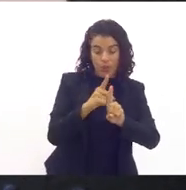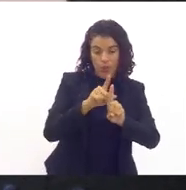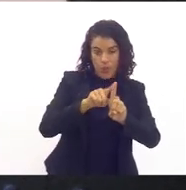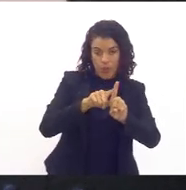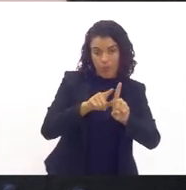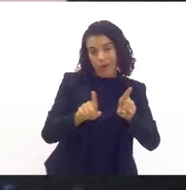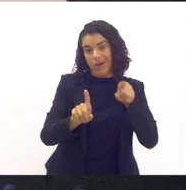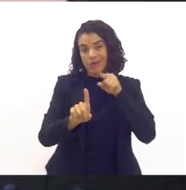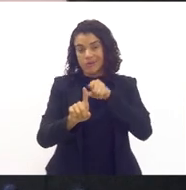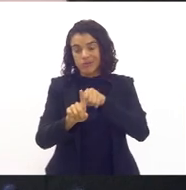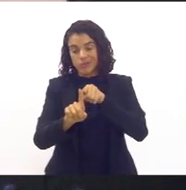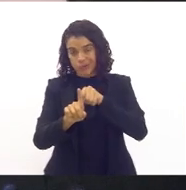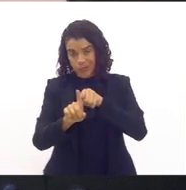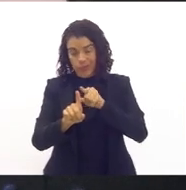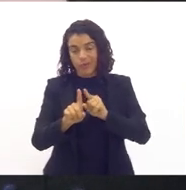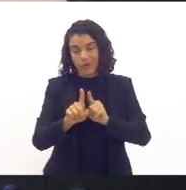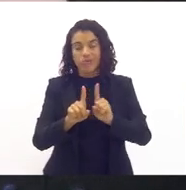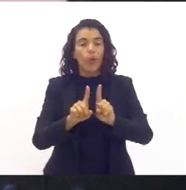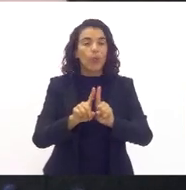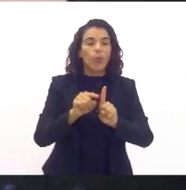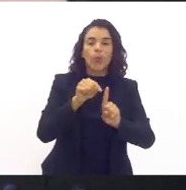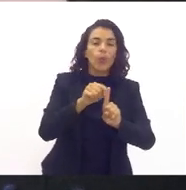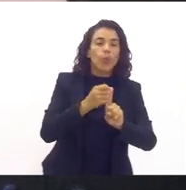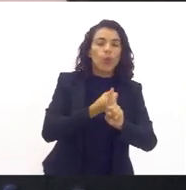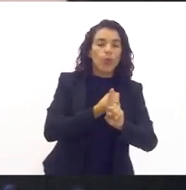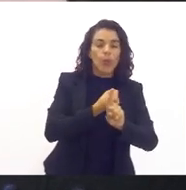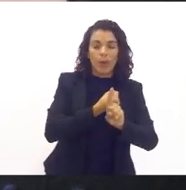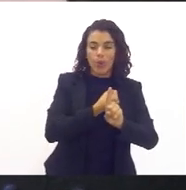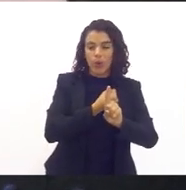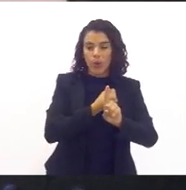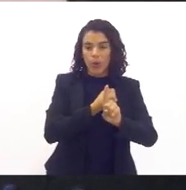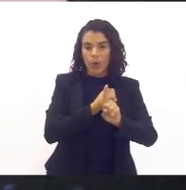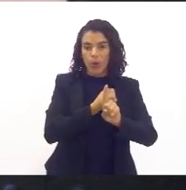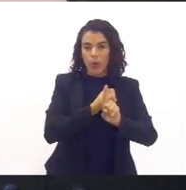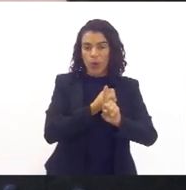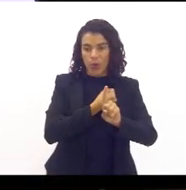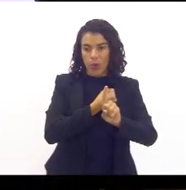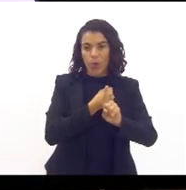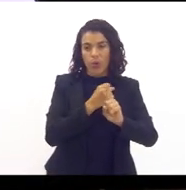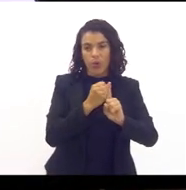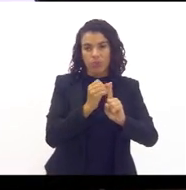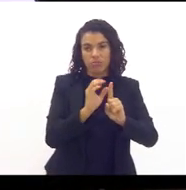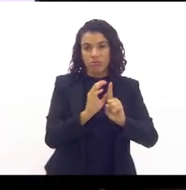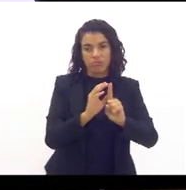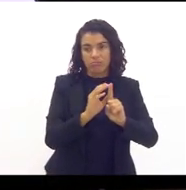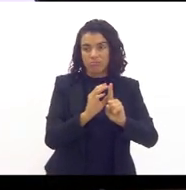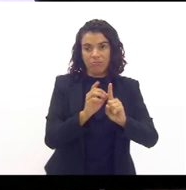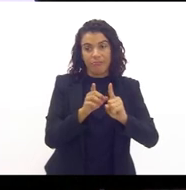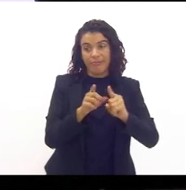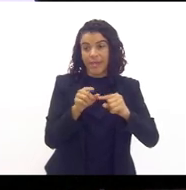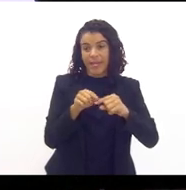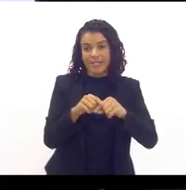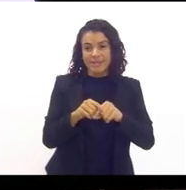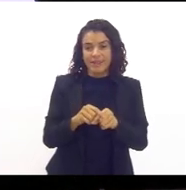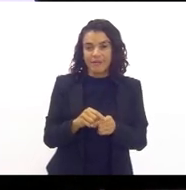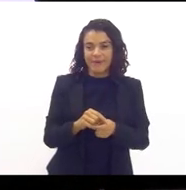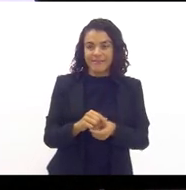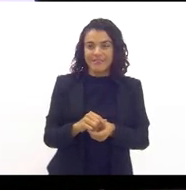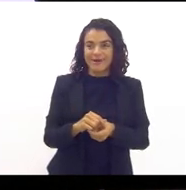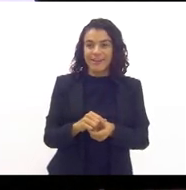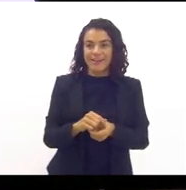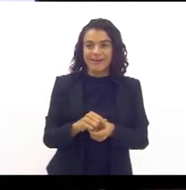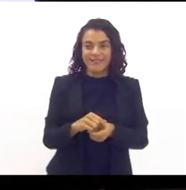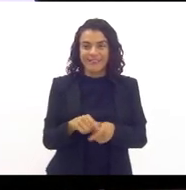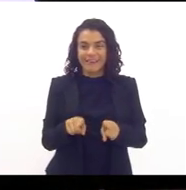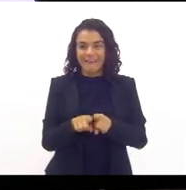com os números que foram utilizados quando esse ciclo foi iniciado, essa discussão do ciclo foi iniciado. A gente